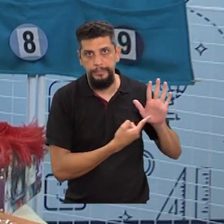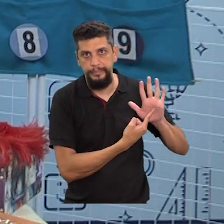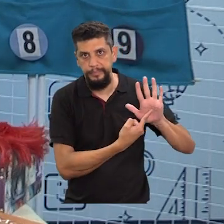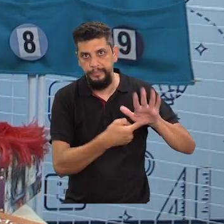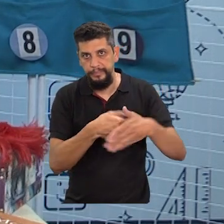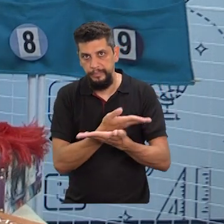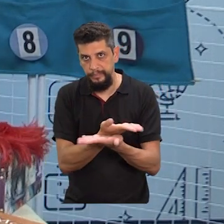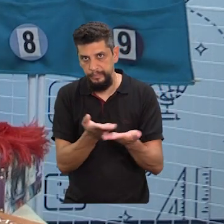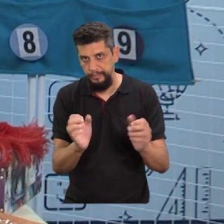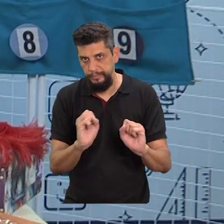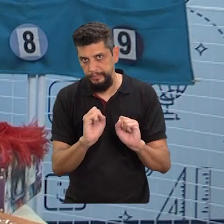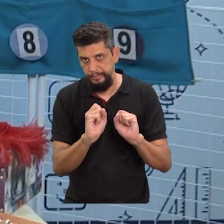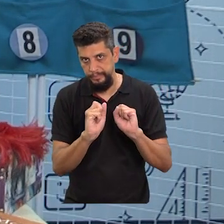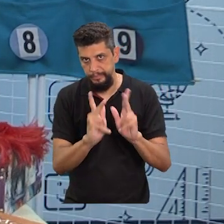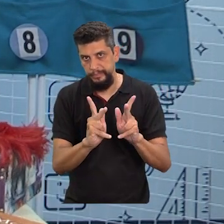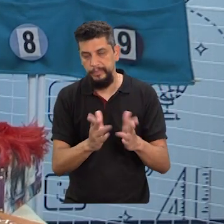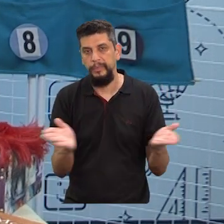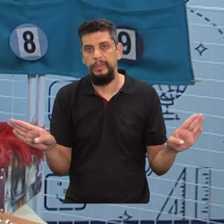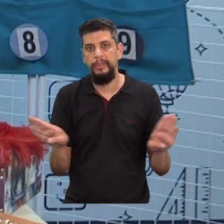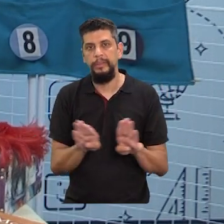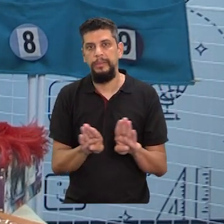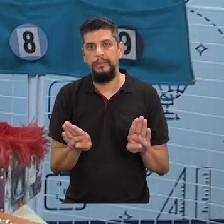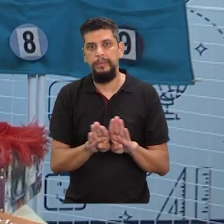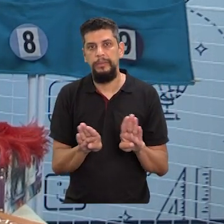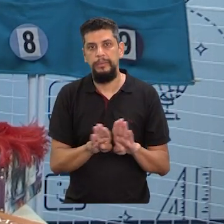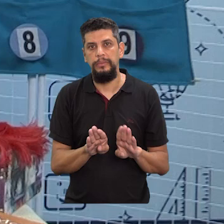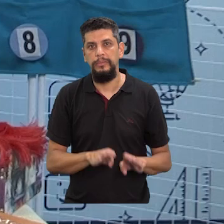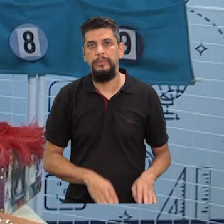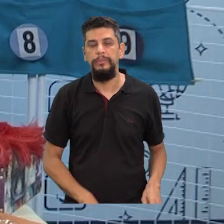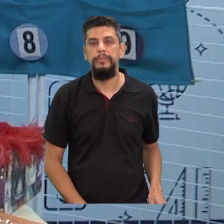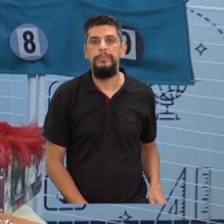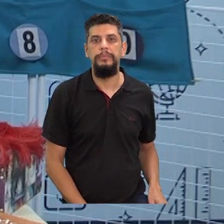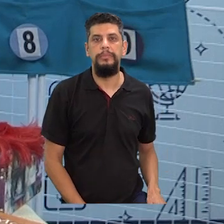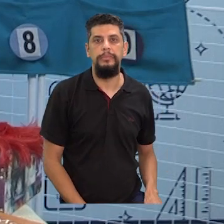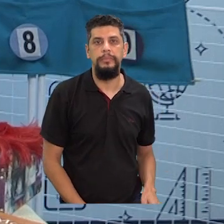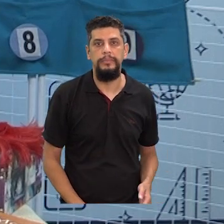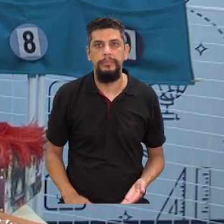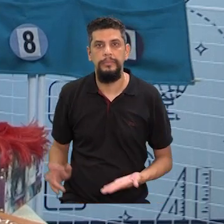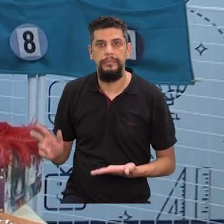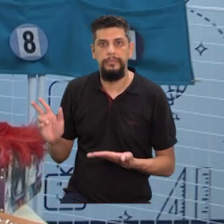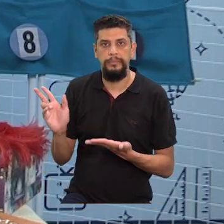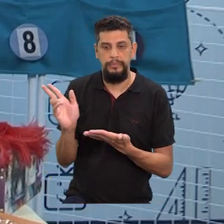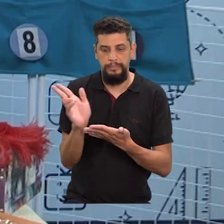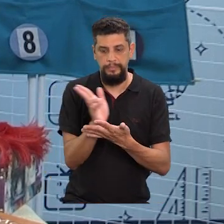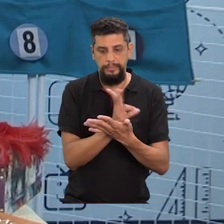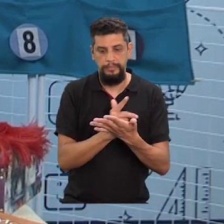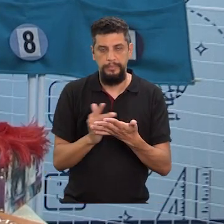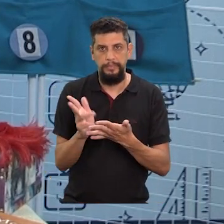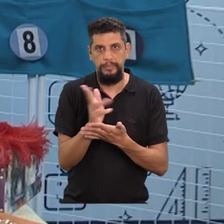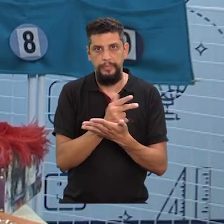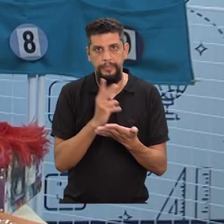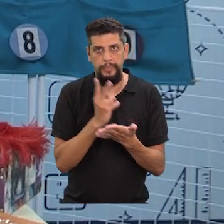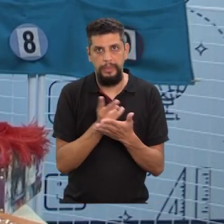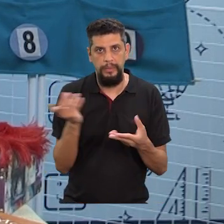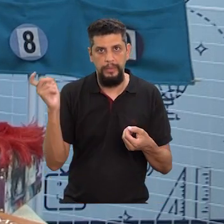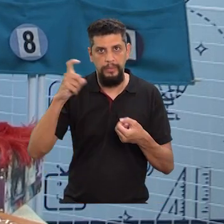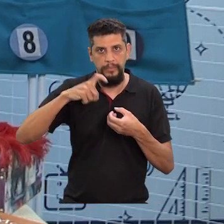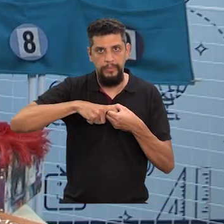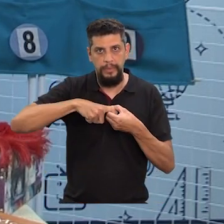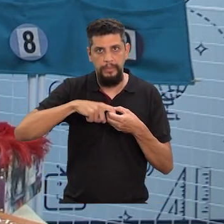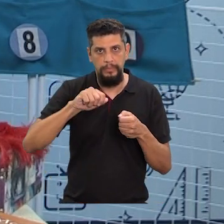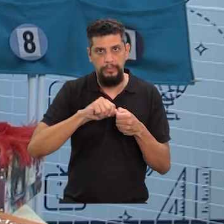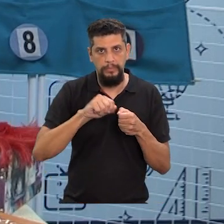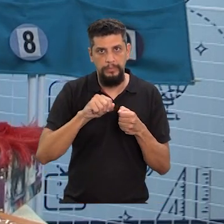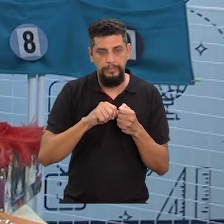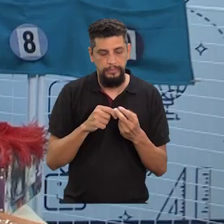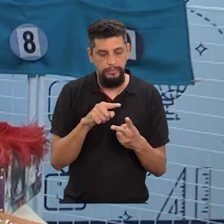verem. Vou deixar aqui. E, além disso, o ilustrador Fernando Vilela, ele sempre faz parceria com o Ilan Breman.